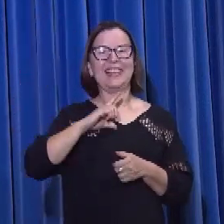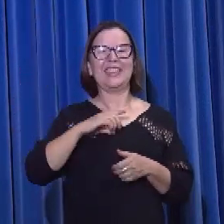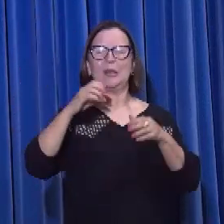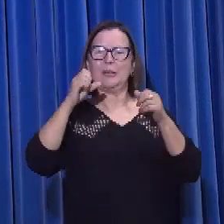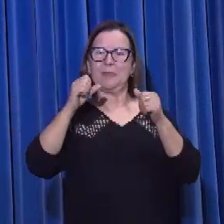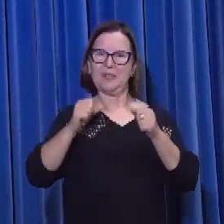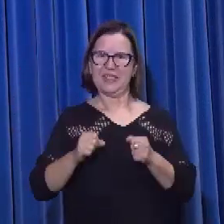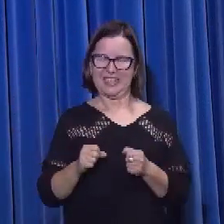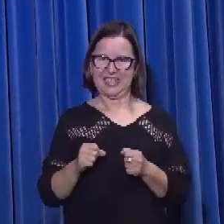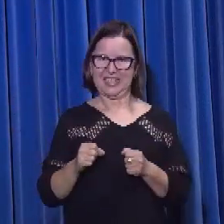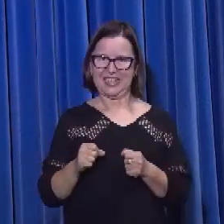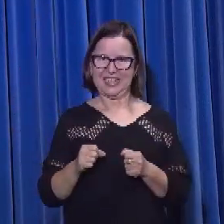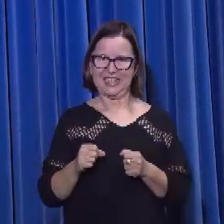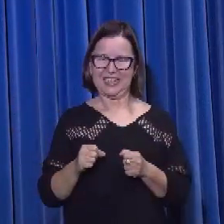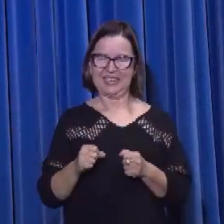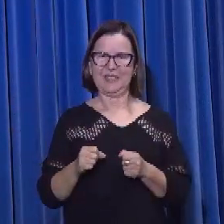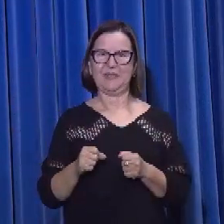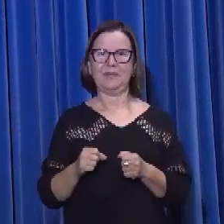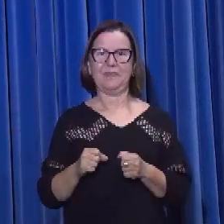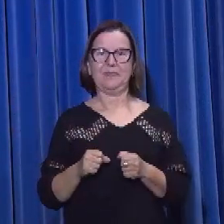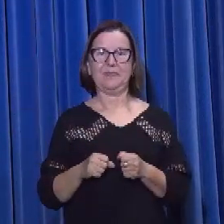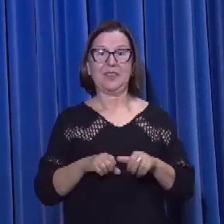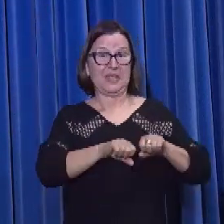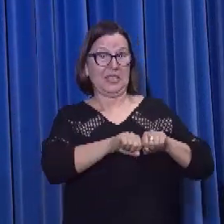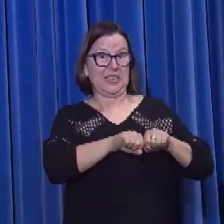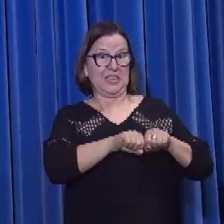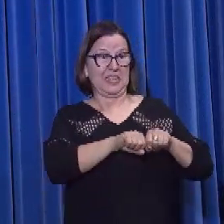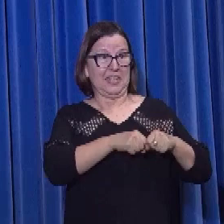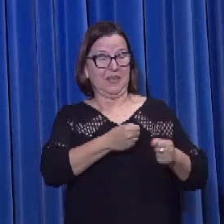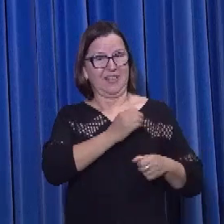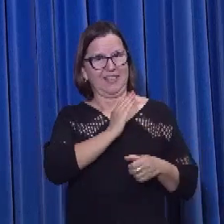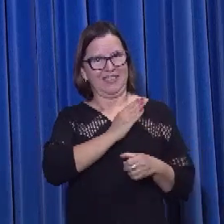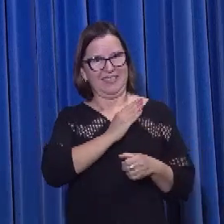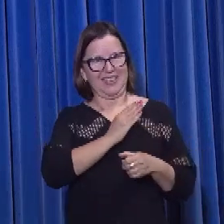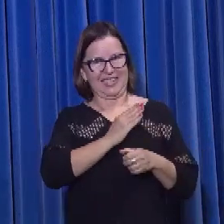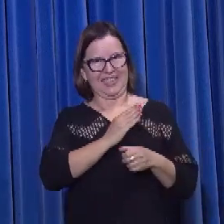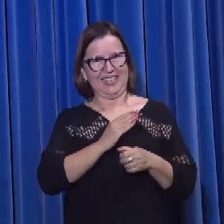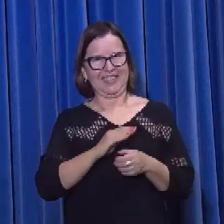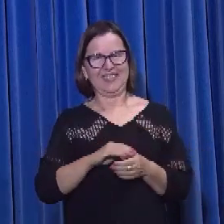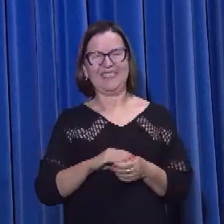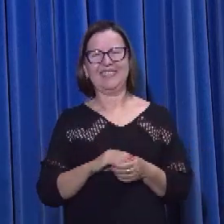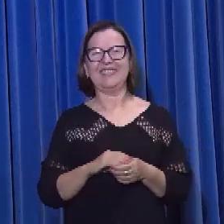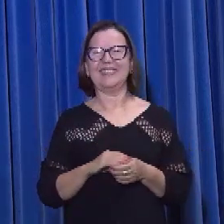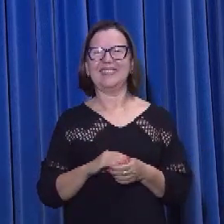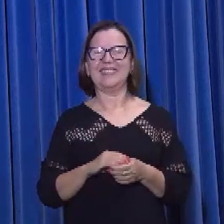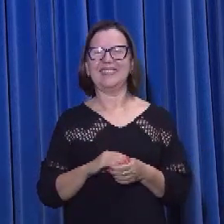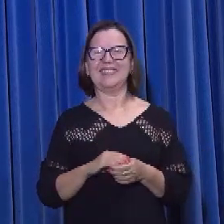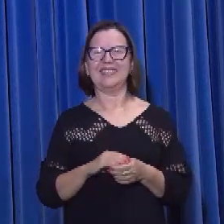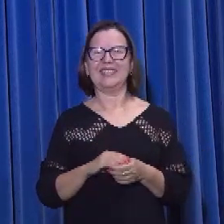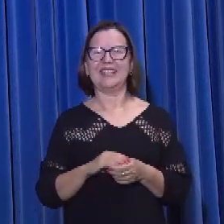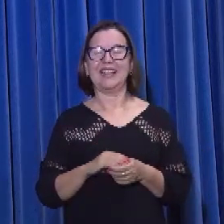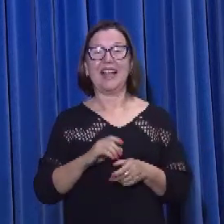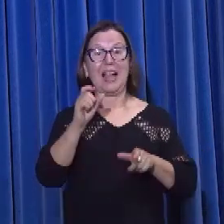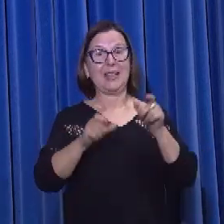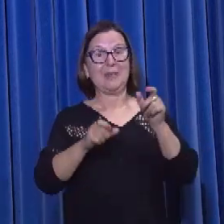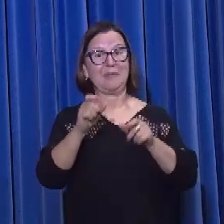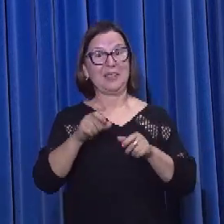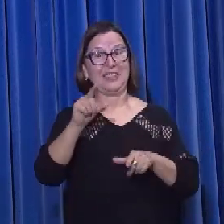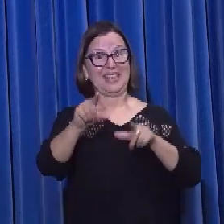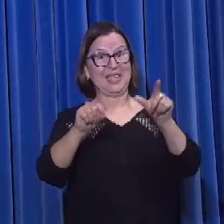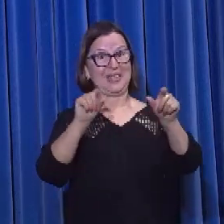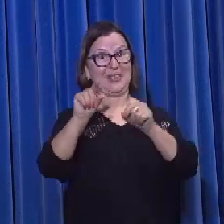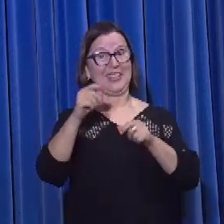toda a resistência humana e tornar a influência irresistível aquele que estão destinados para a